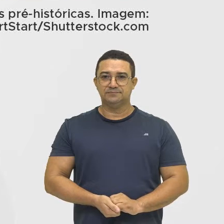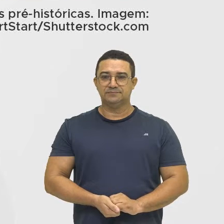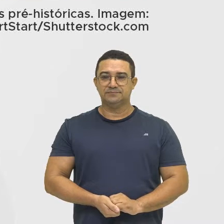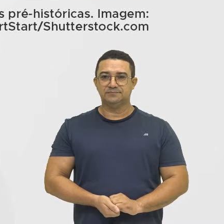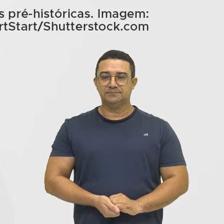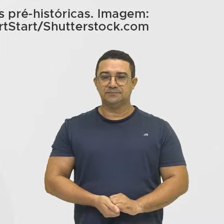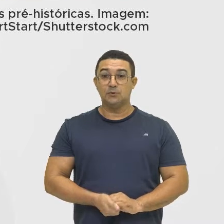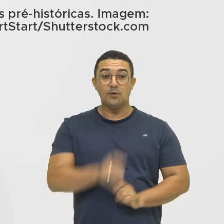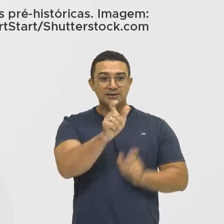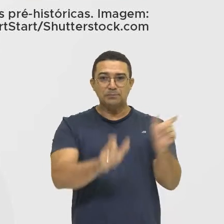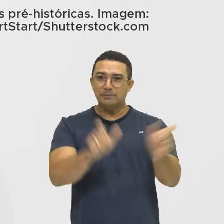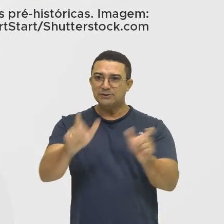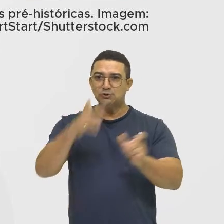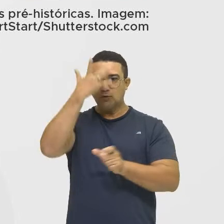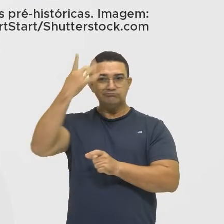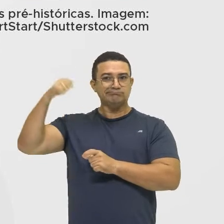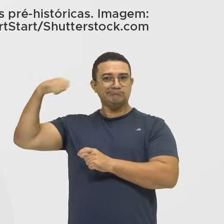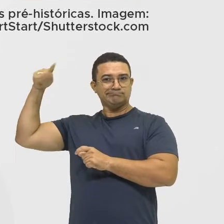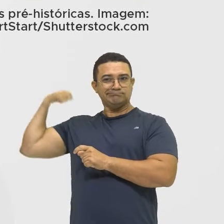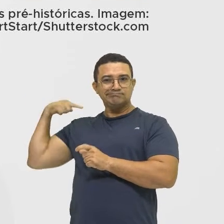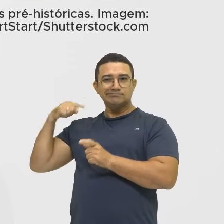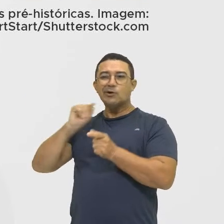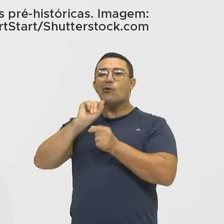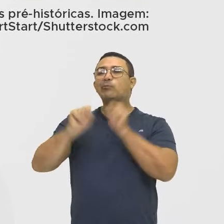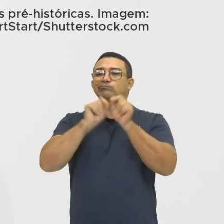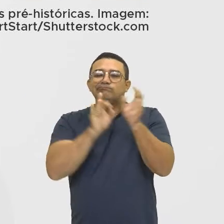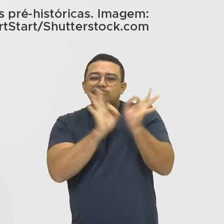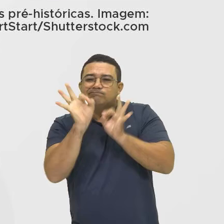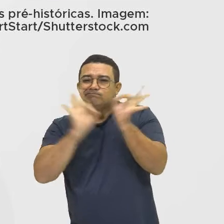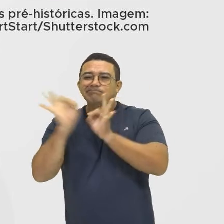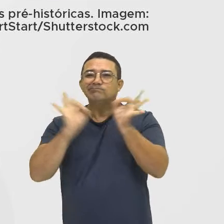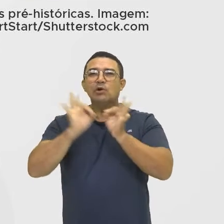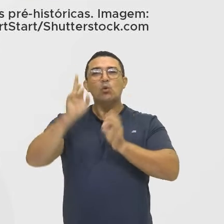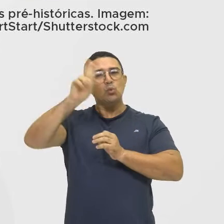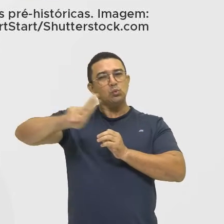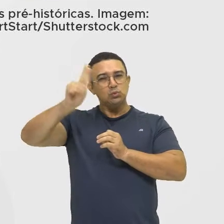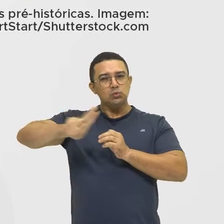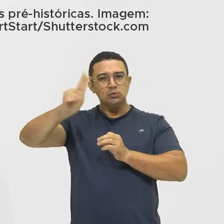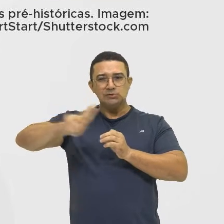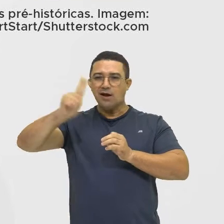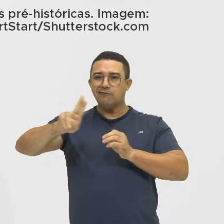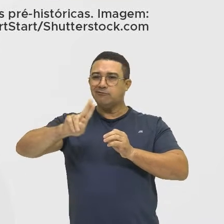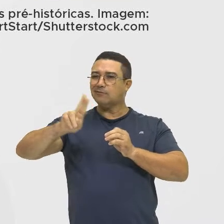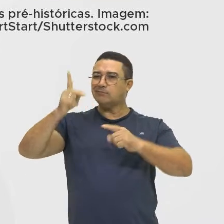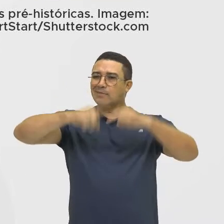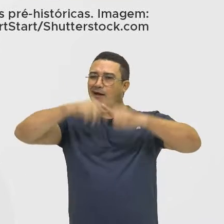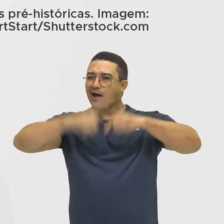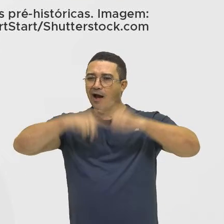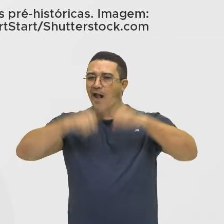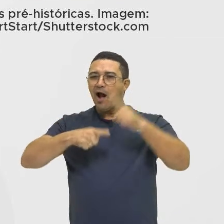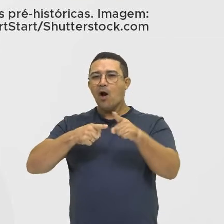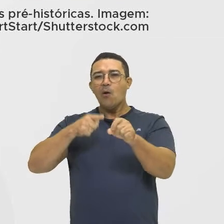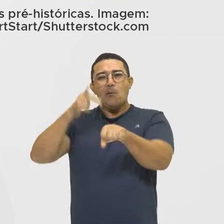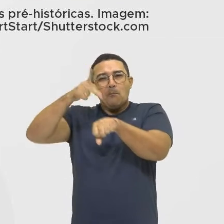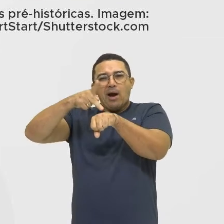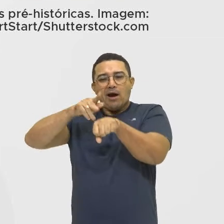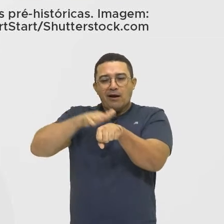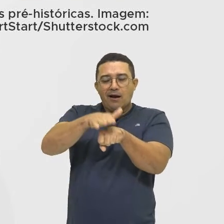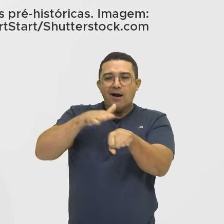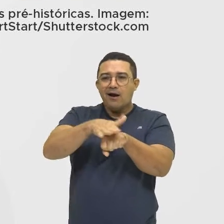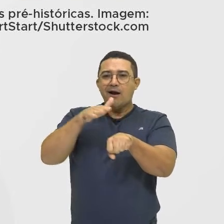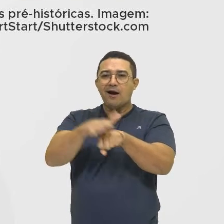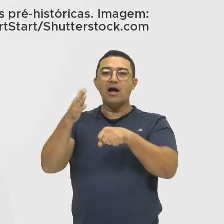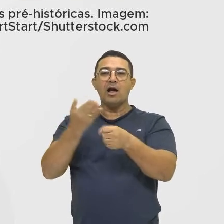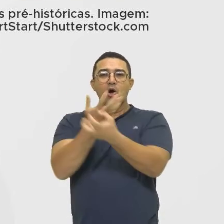os indivíduos confeccionavam e utilizavam objetos de pedra lascadas, ossos, dentes de